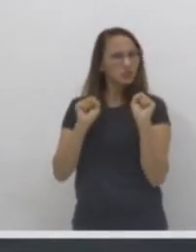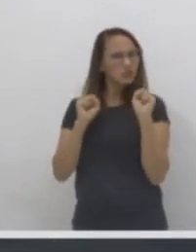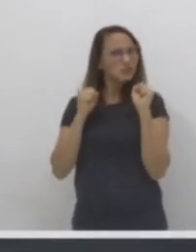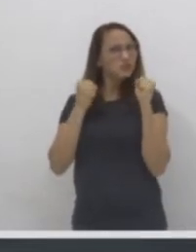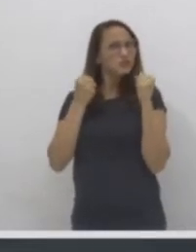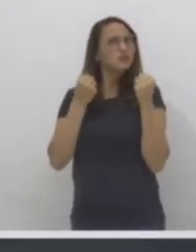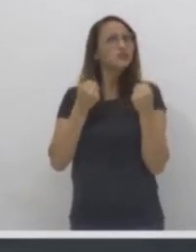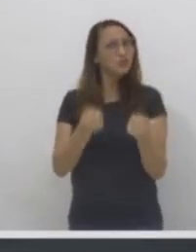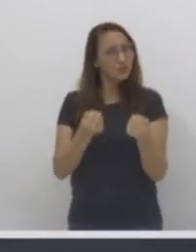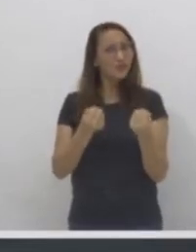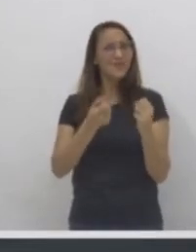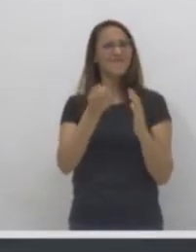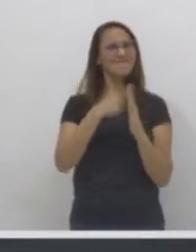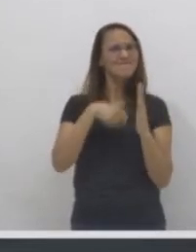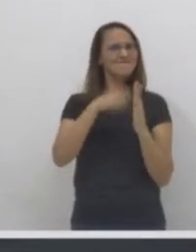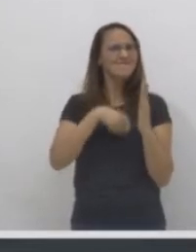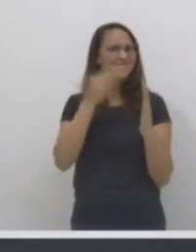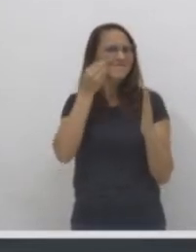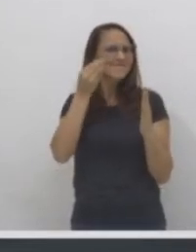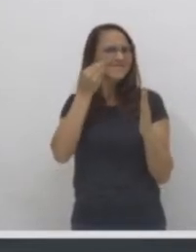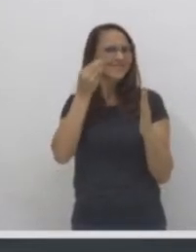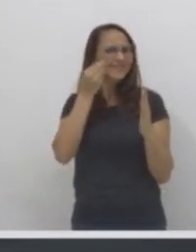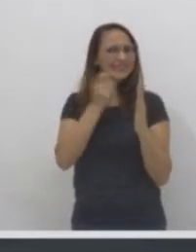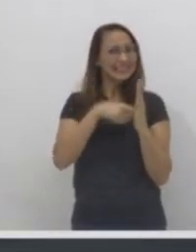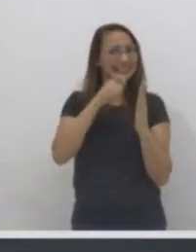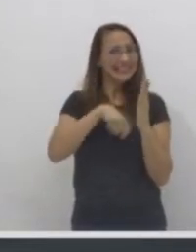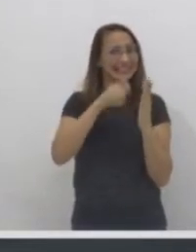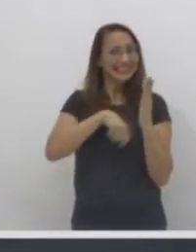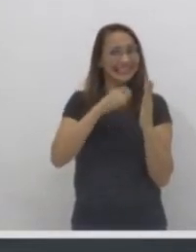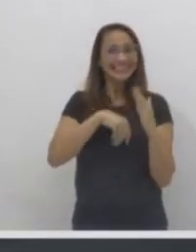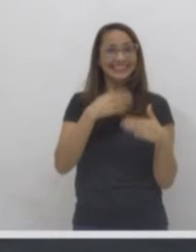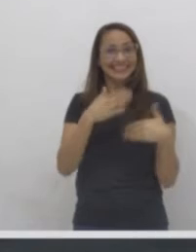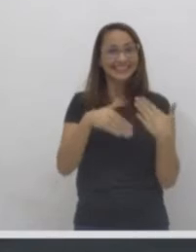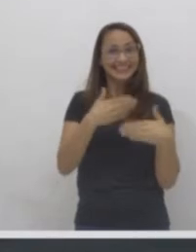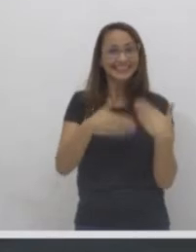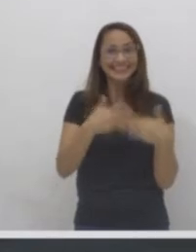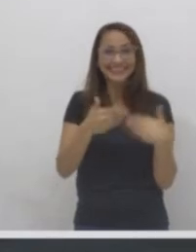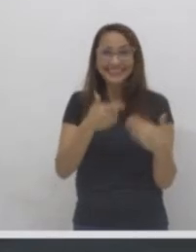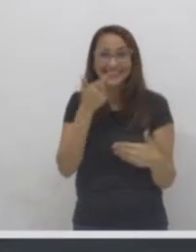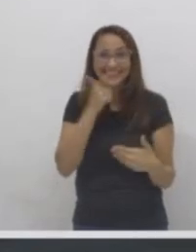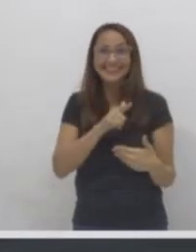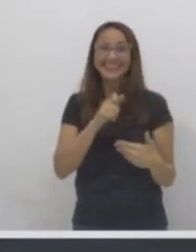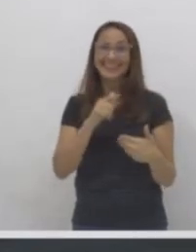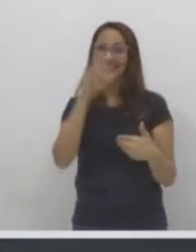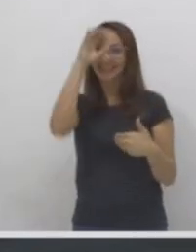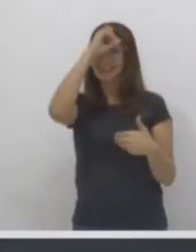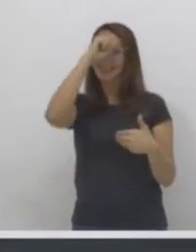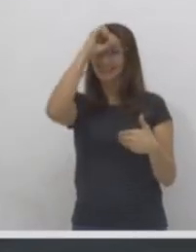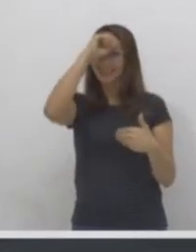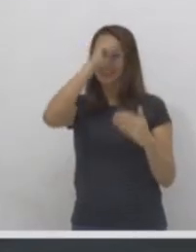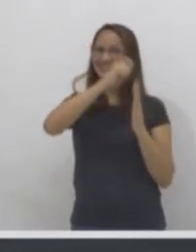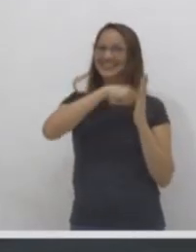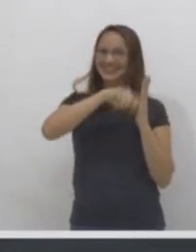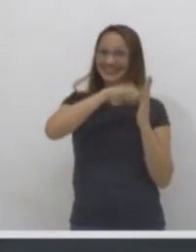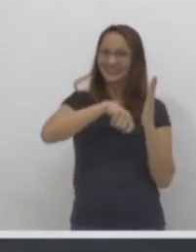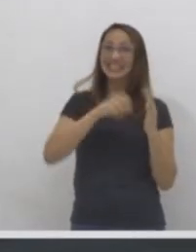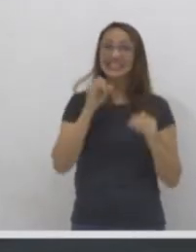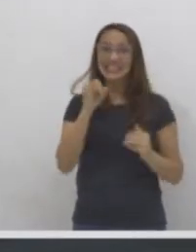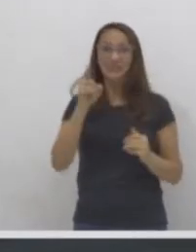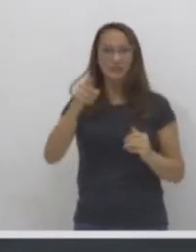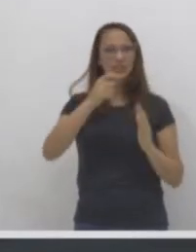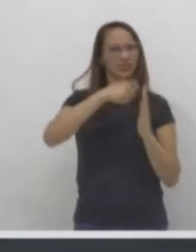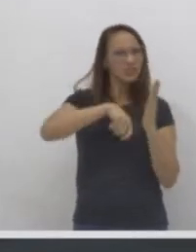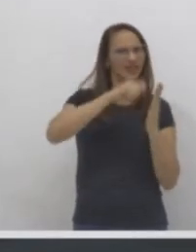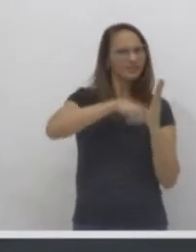arrisque na escrita, porque você só vai conseguir aprender a escrever escrevendo, tá ok? Quanto mais você